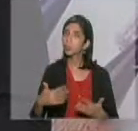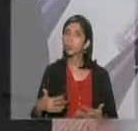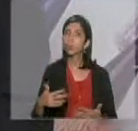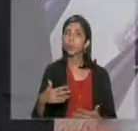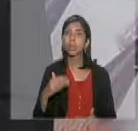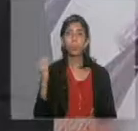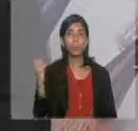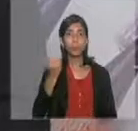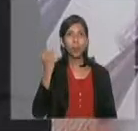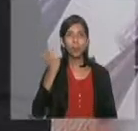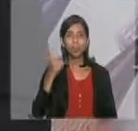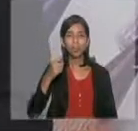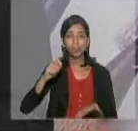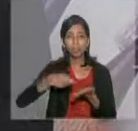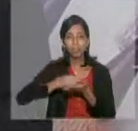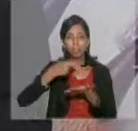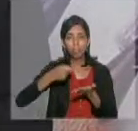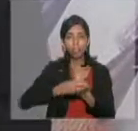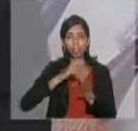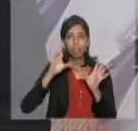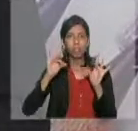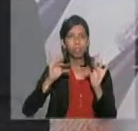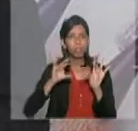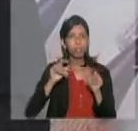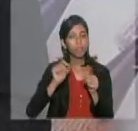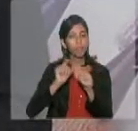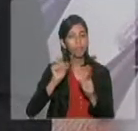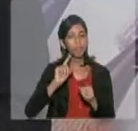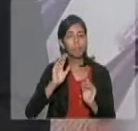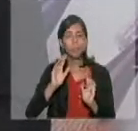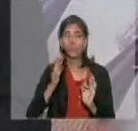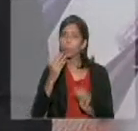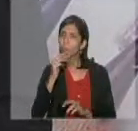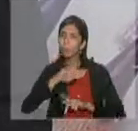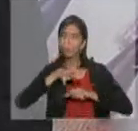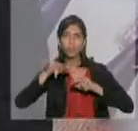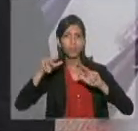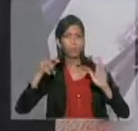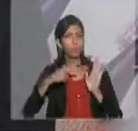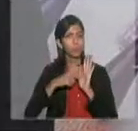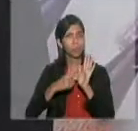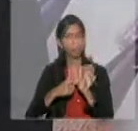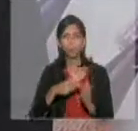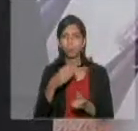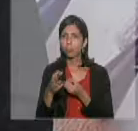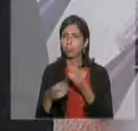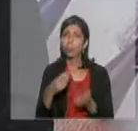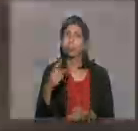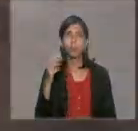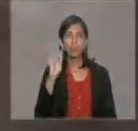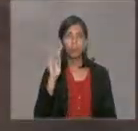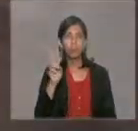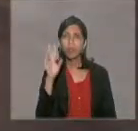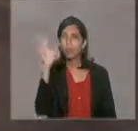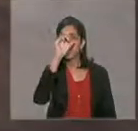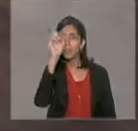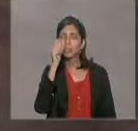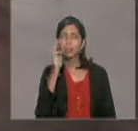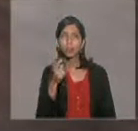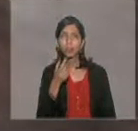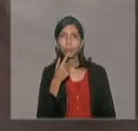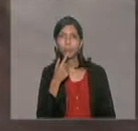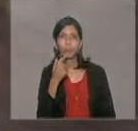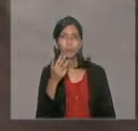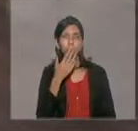que é importante não fazer a papinha e sim mostrar os alimentos diferentes para ela já ir ali aprendendo a cor, né? Não misturar